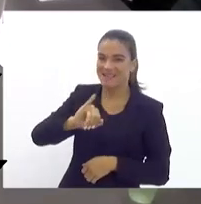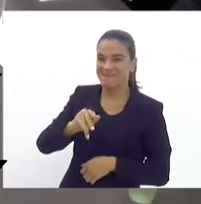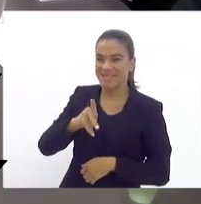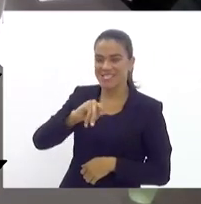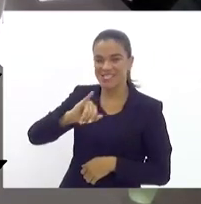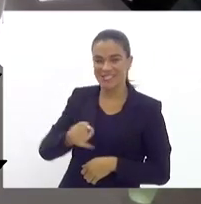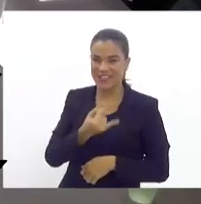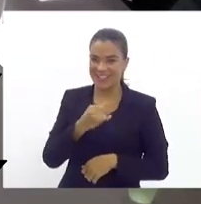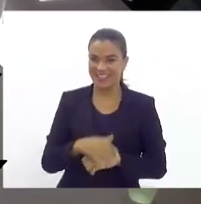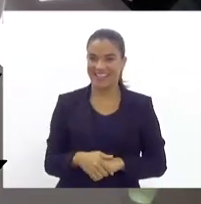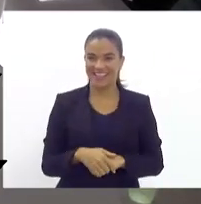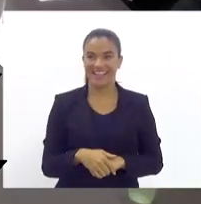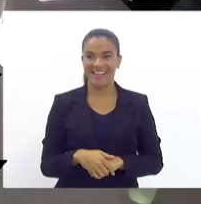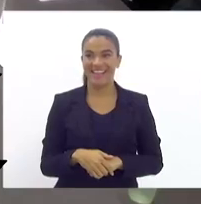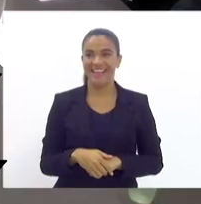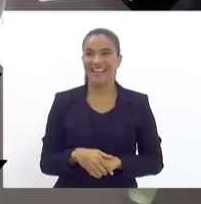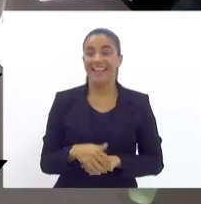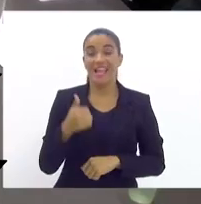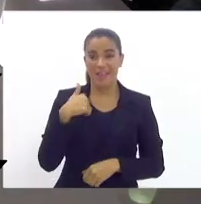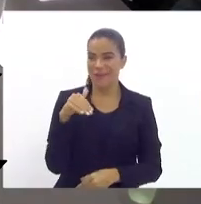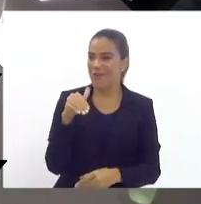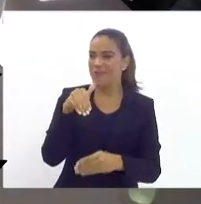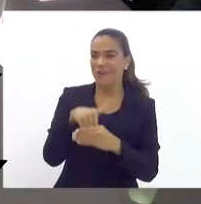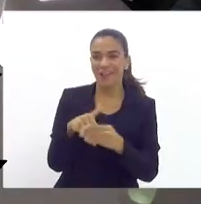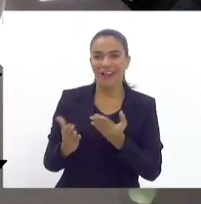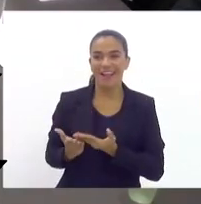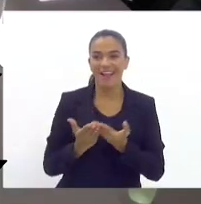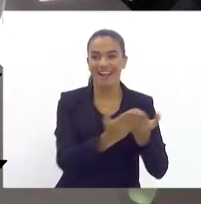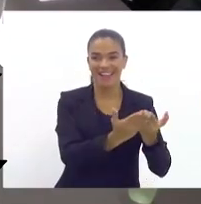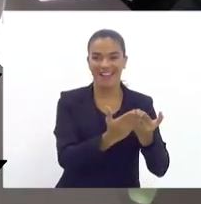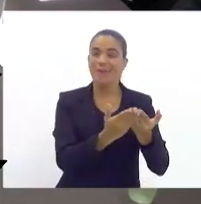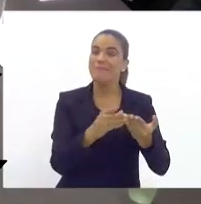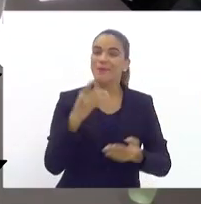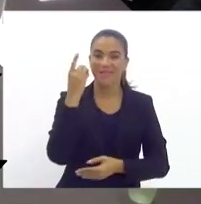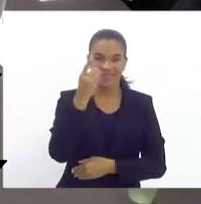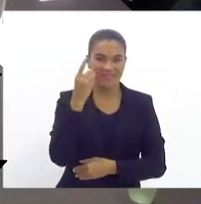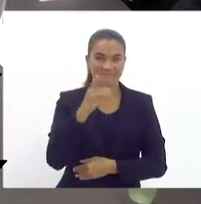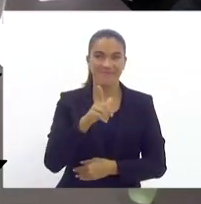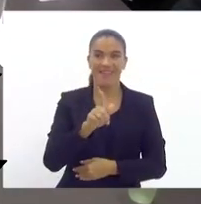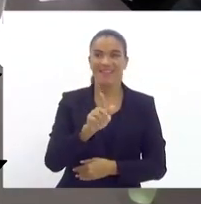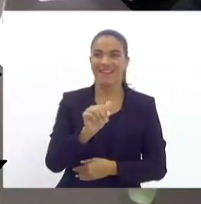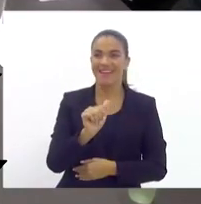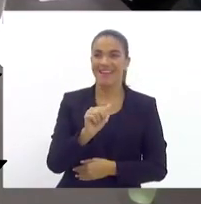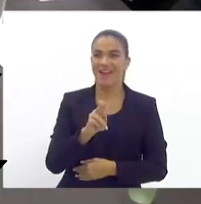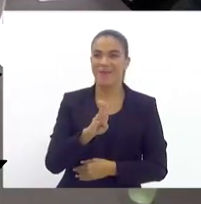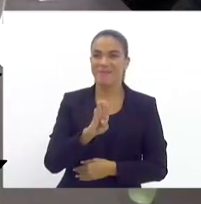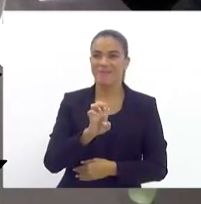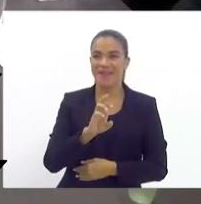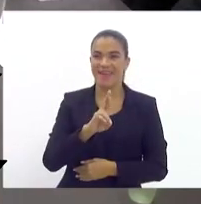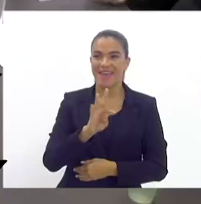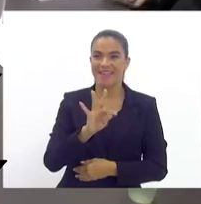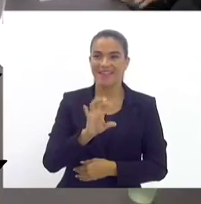CPF. Votarei com o encaminhamento que será feito pelo deputado Gualberto.